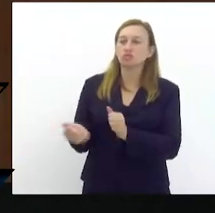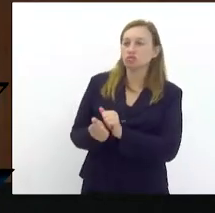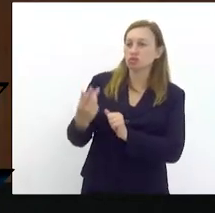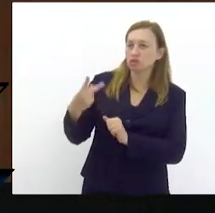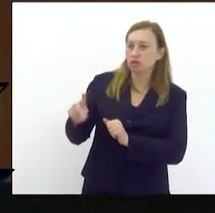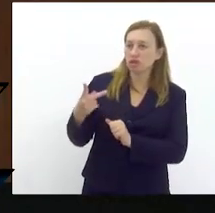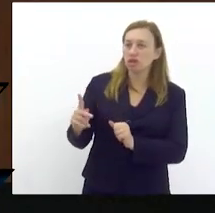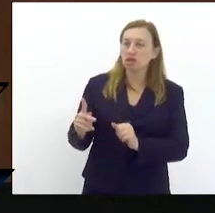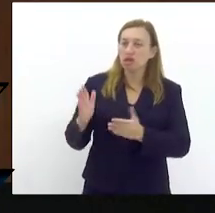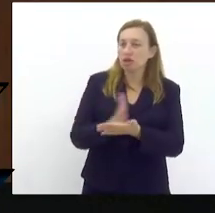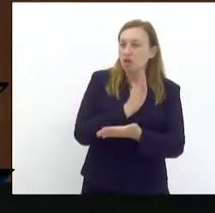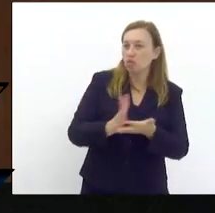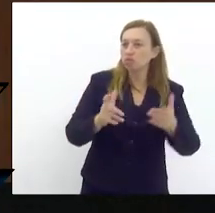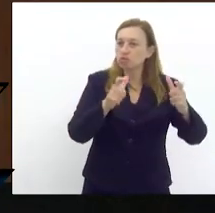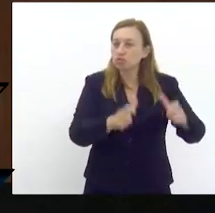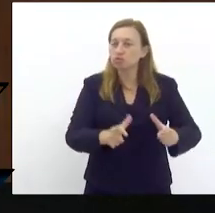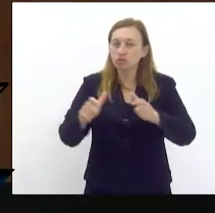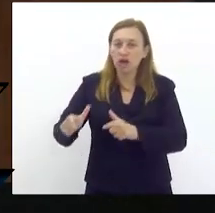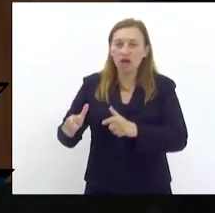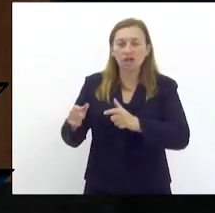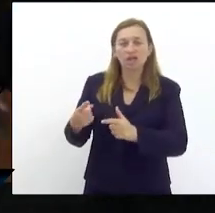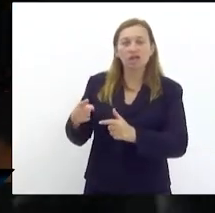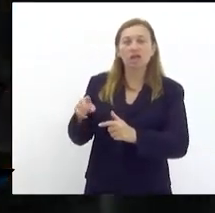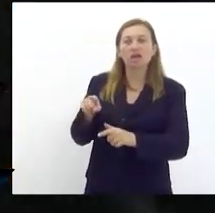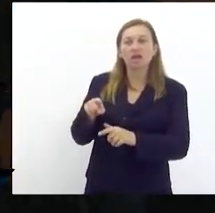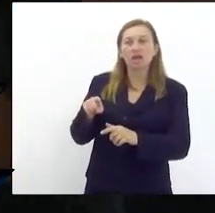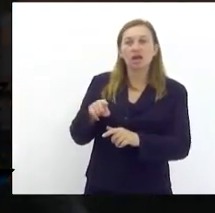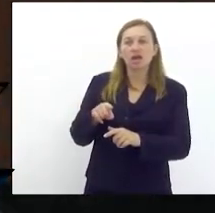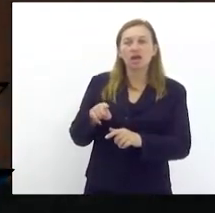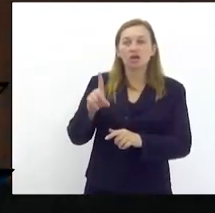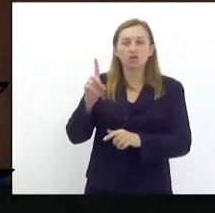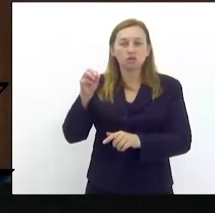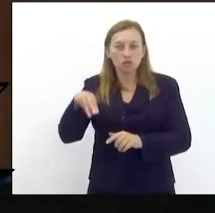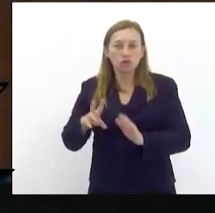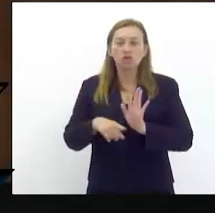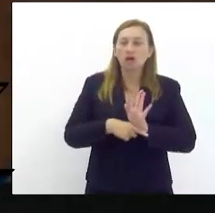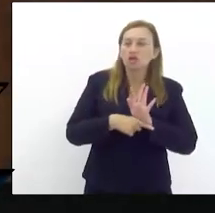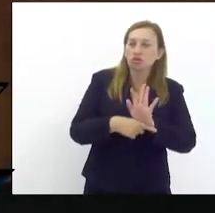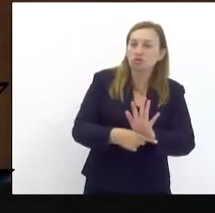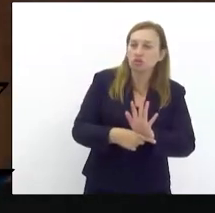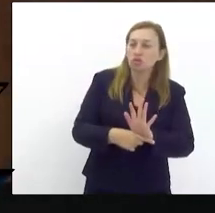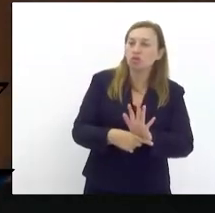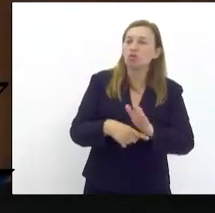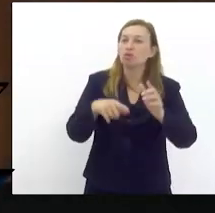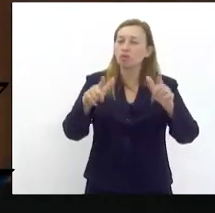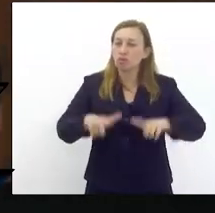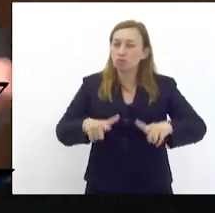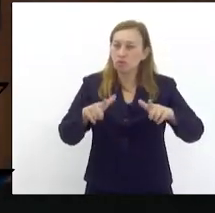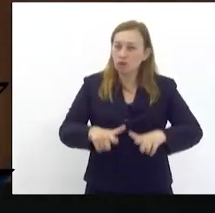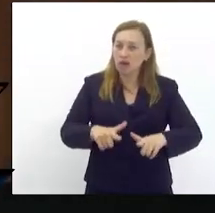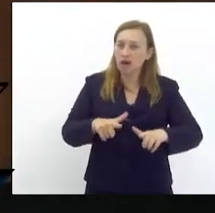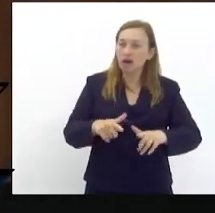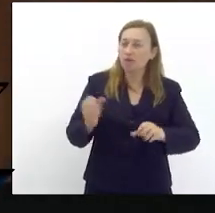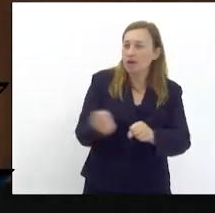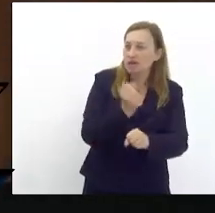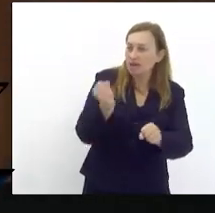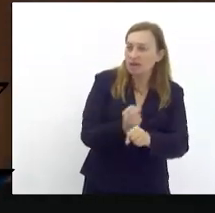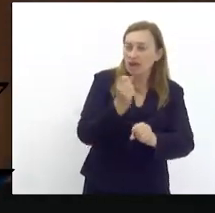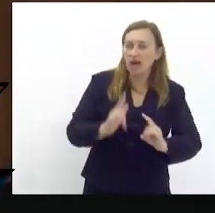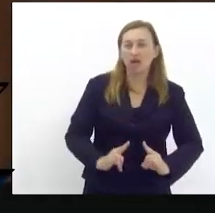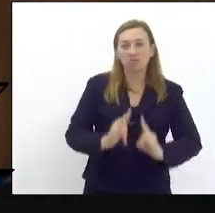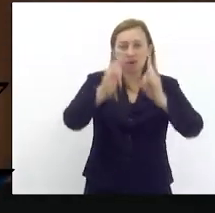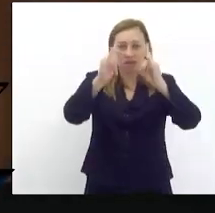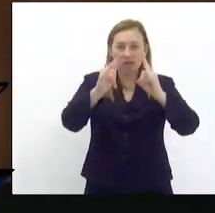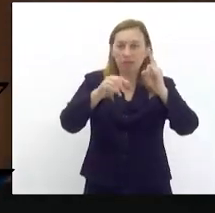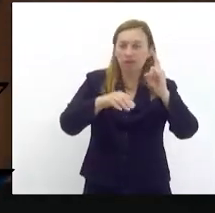áreas ele nos ajudou a desocupar a área para construir apartamentos dignos